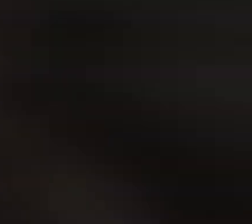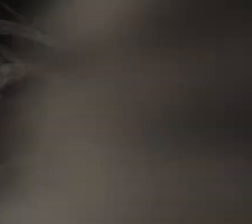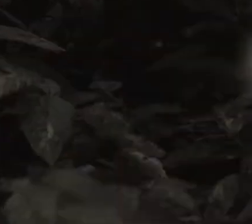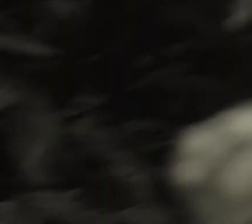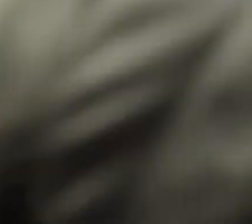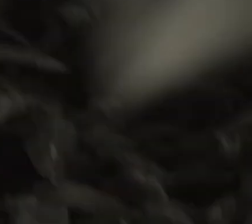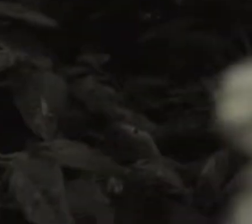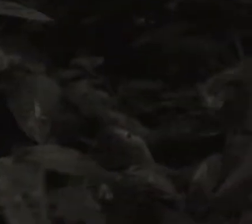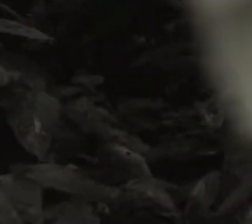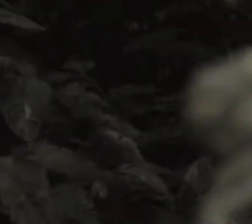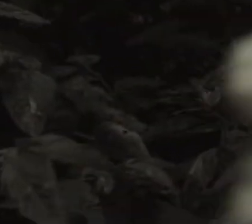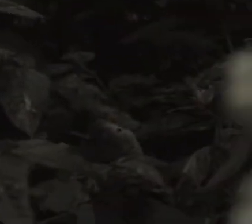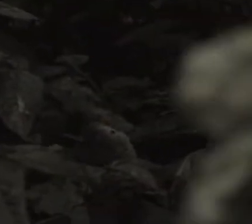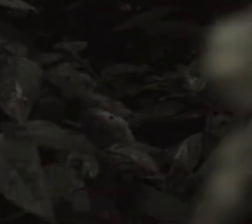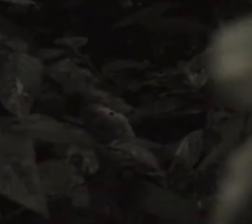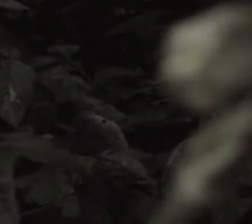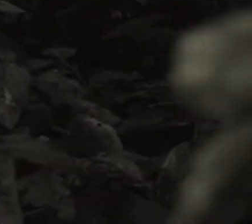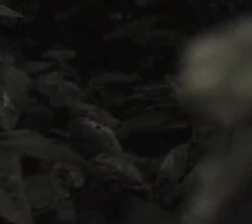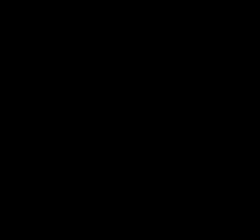trancada, fadigada, exagerada Eu tô trancada, fadigada